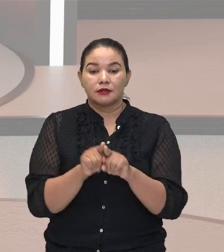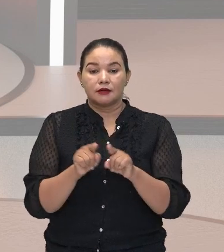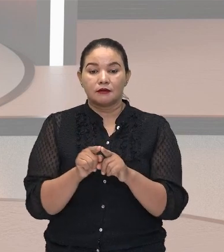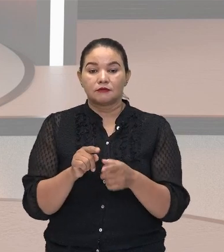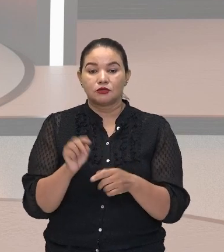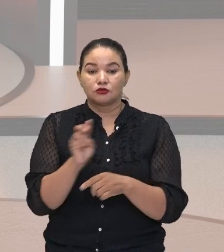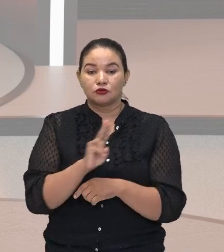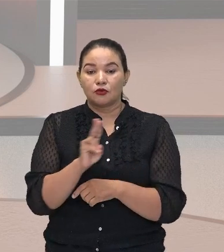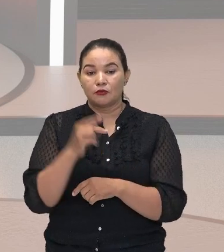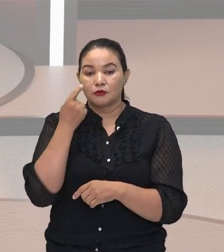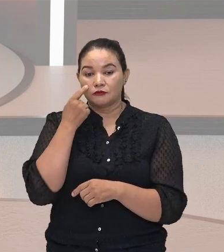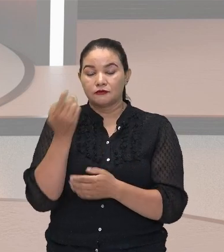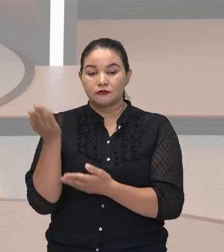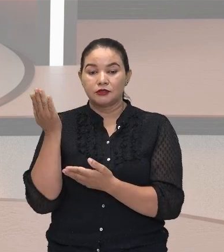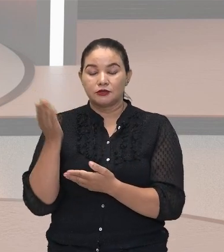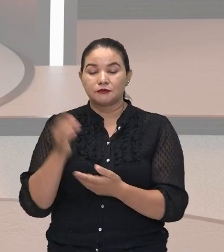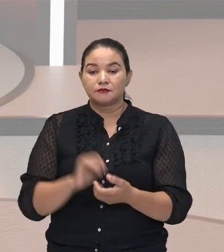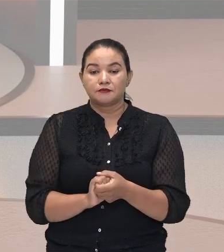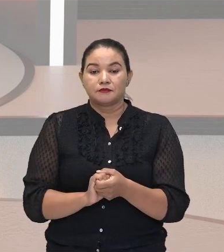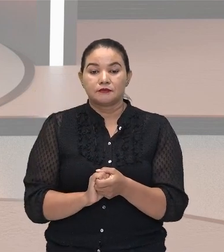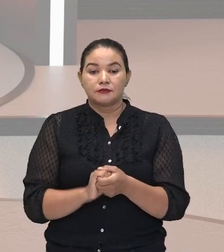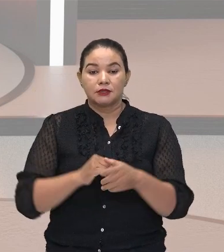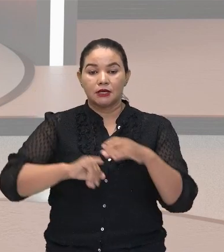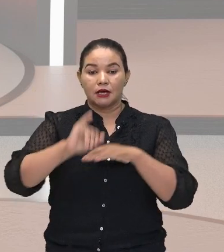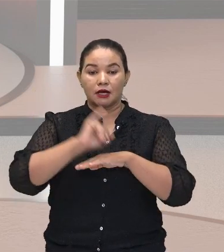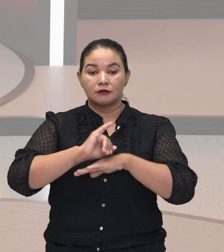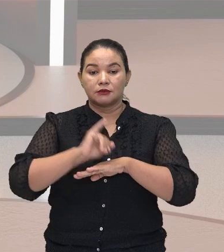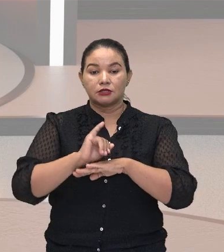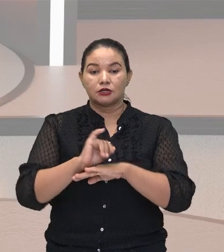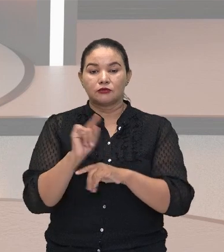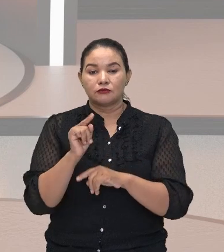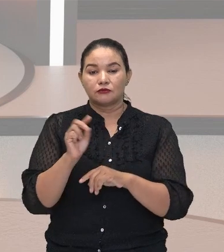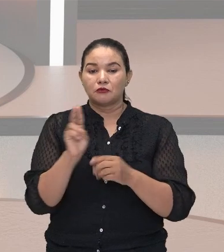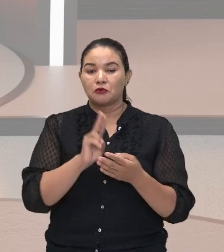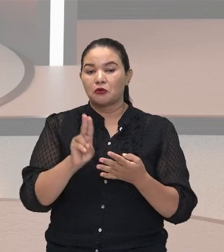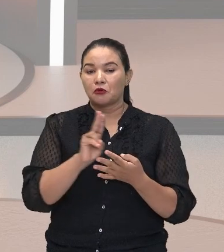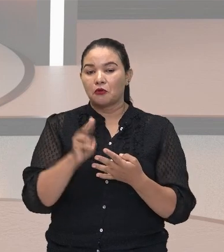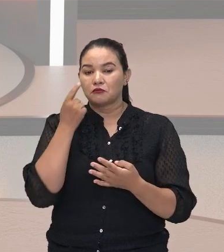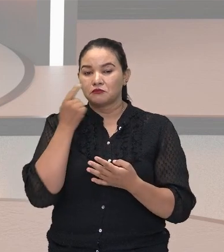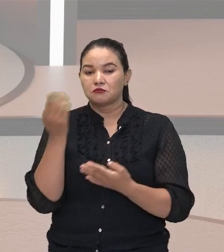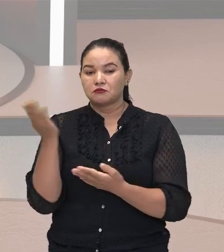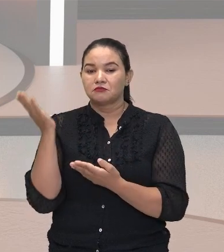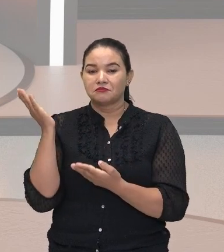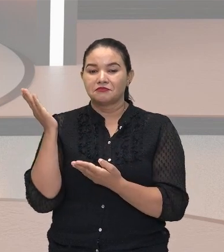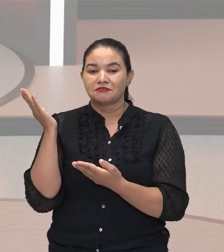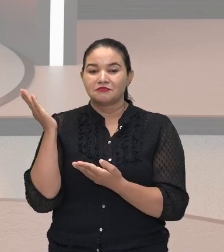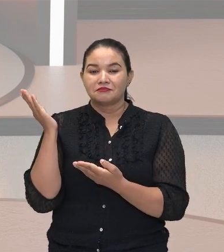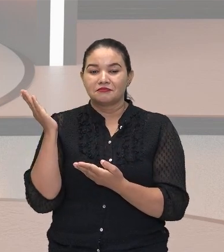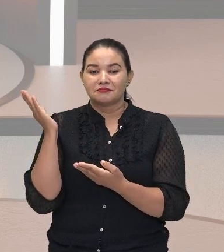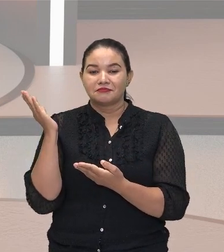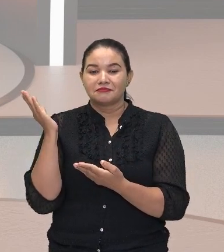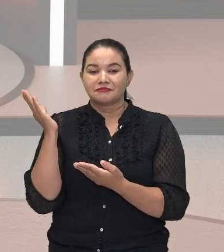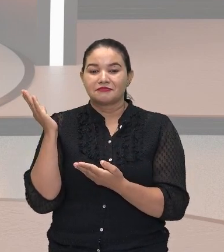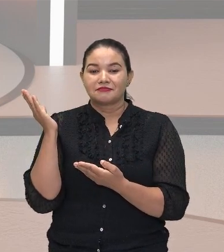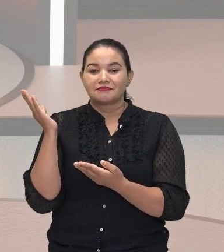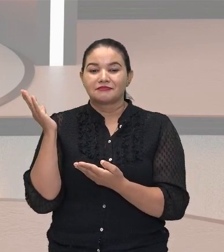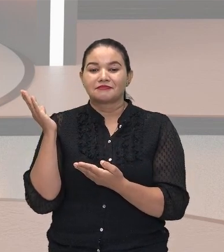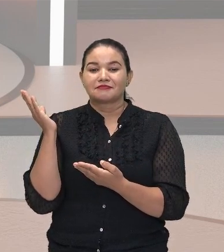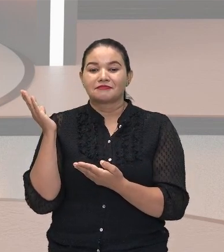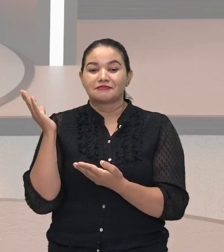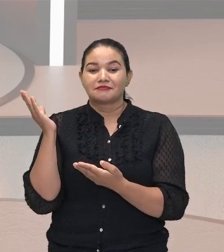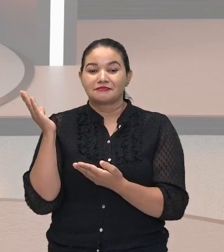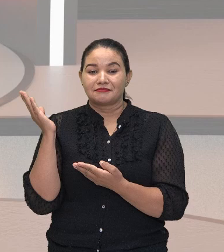do Sri Lanka, que tem como capital, olha só esse nome lindo, Sri Jayawardenepura Kotte,